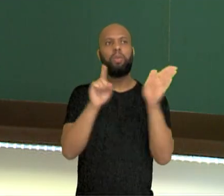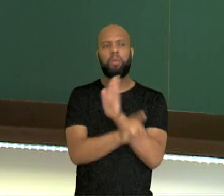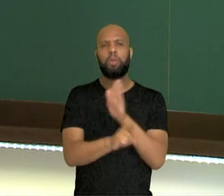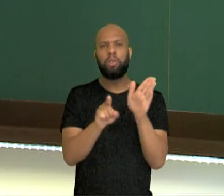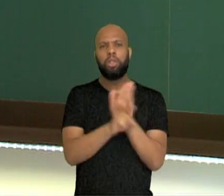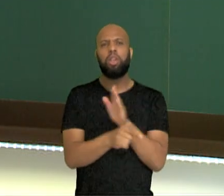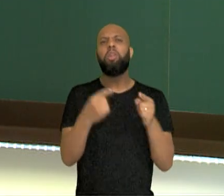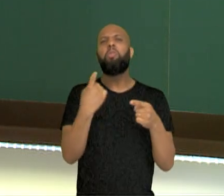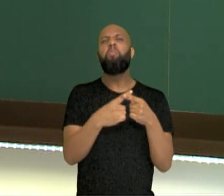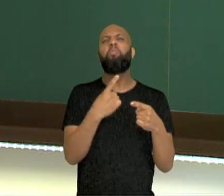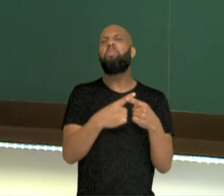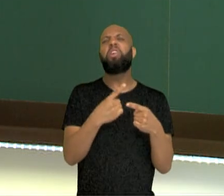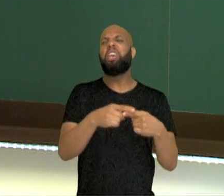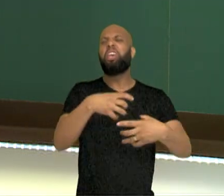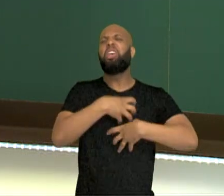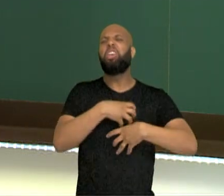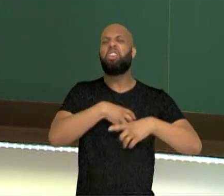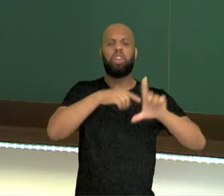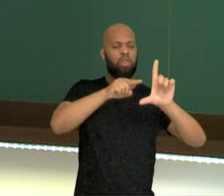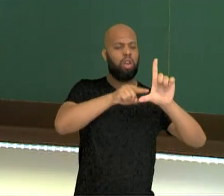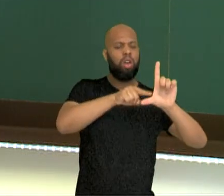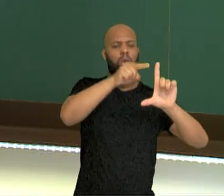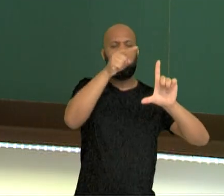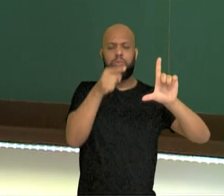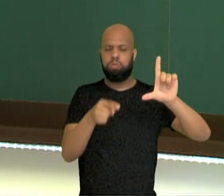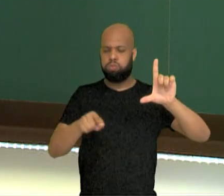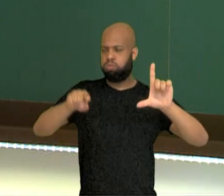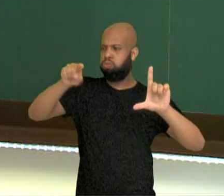Por que é uma senoide? Você